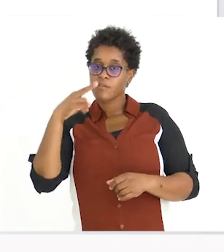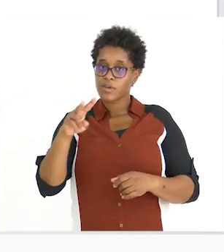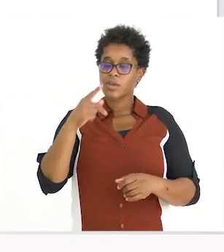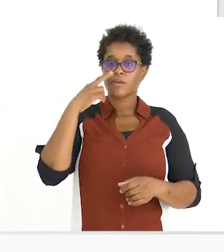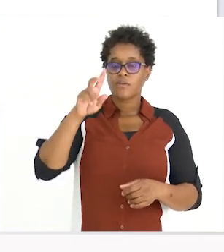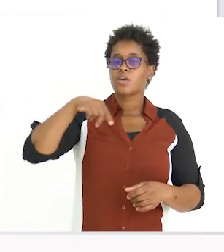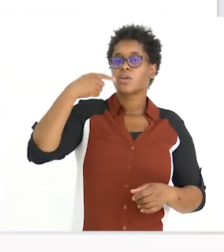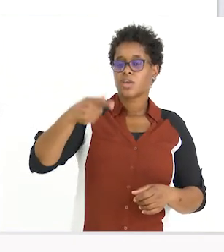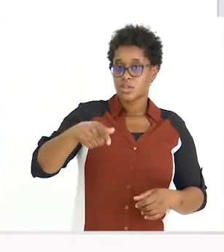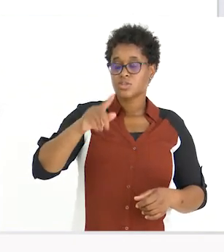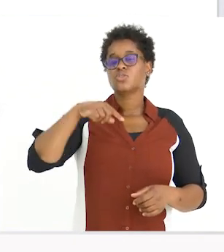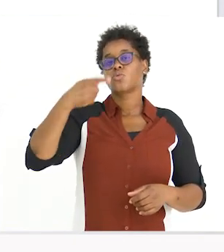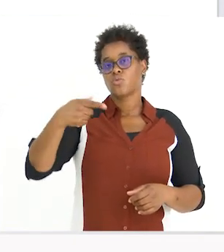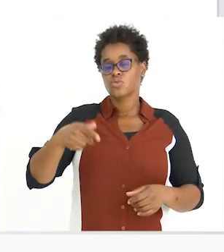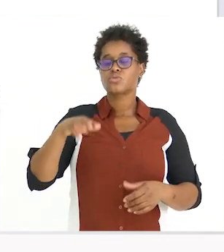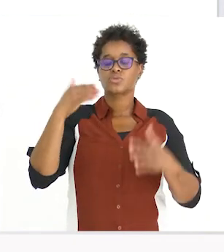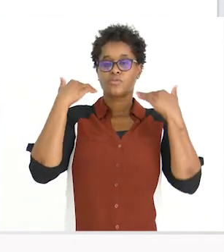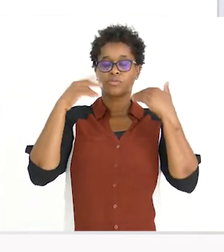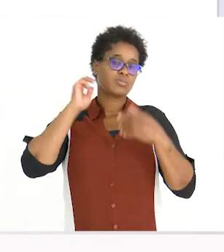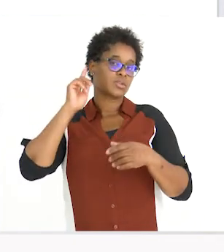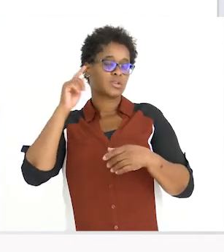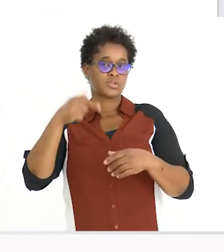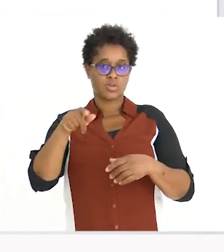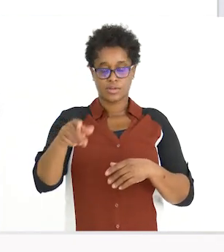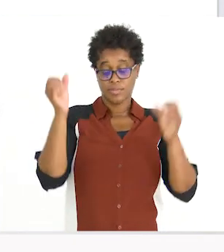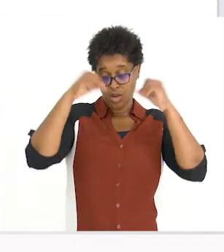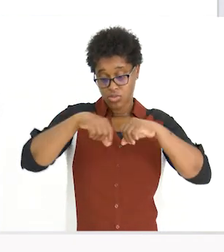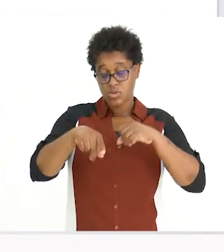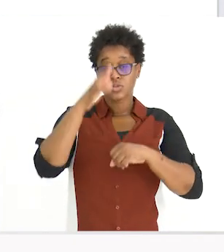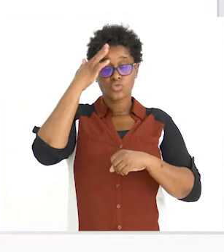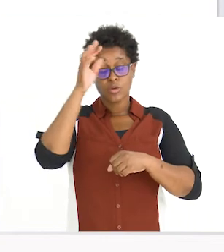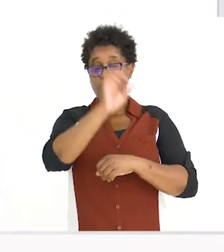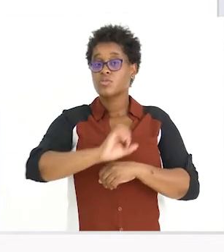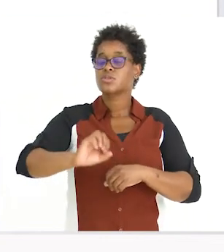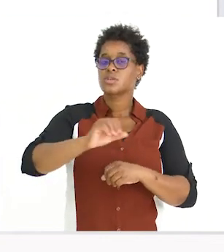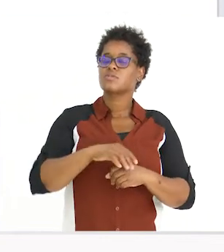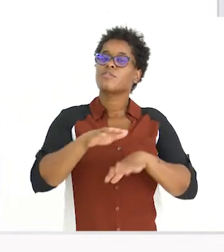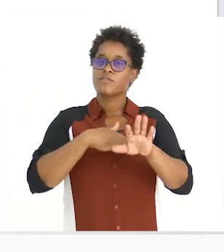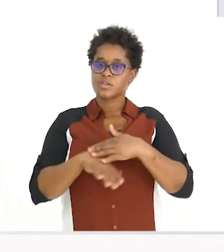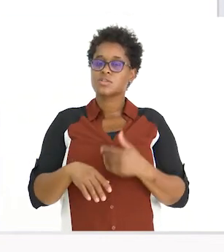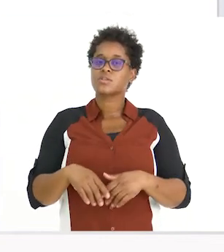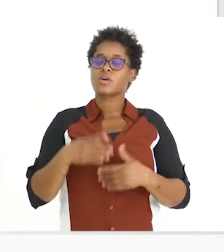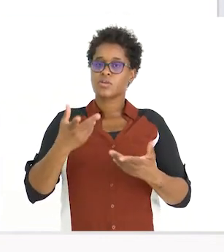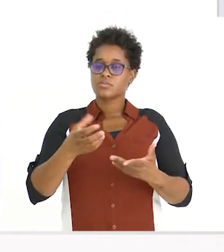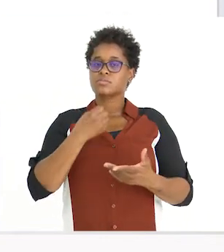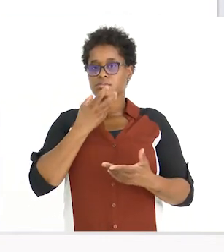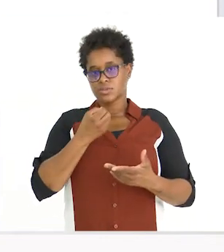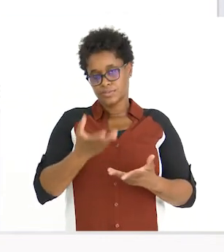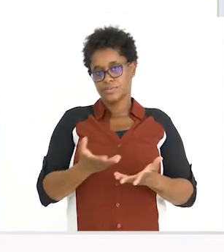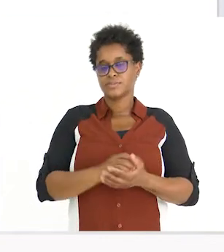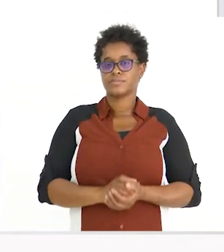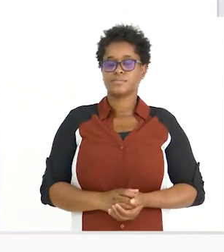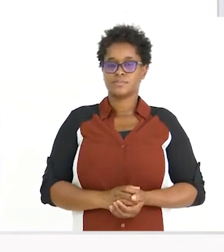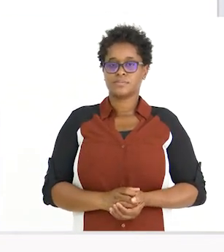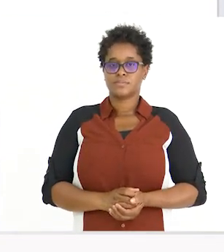outros dados importantes que estão ali. Portanto, de acordo com esses dados, vocês vão fazer um comentário.